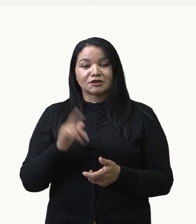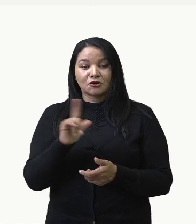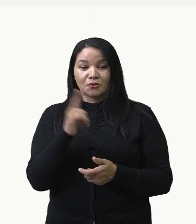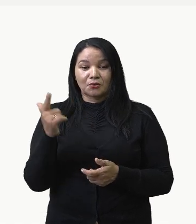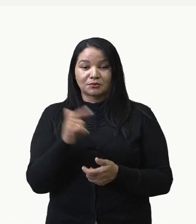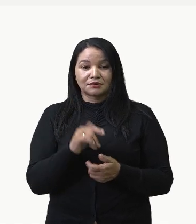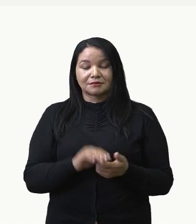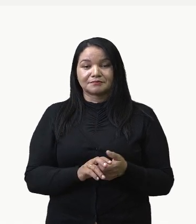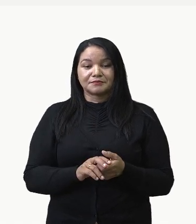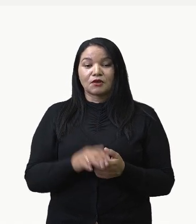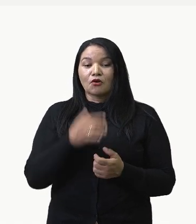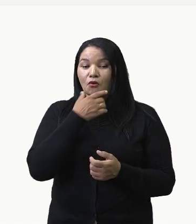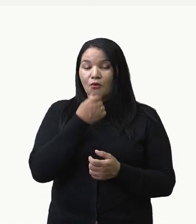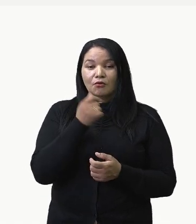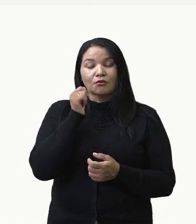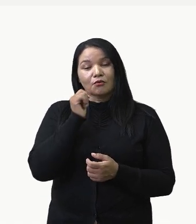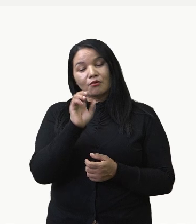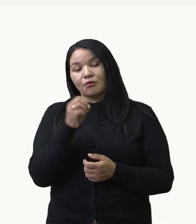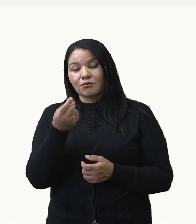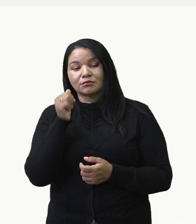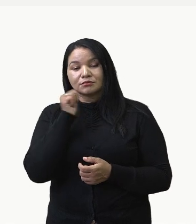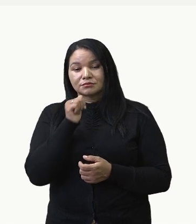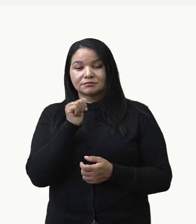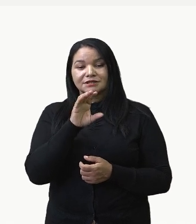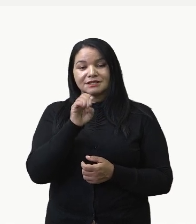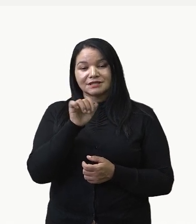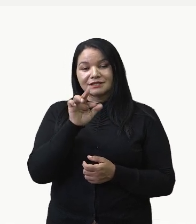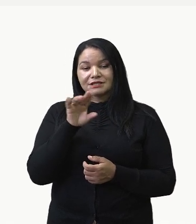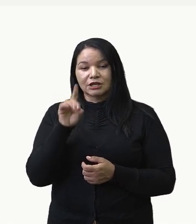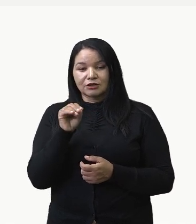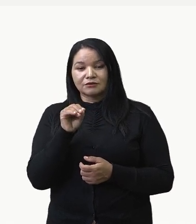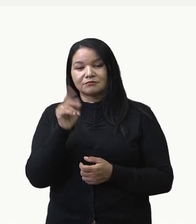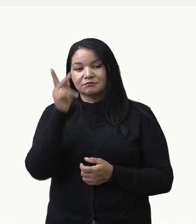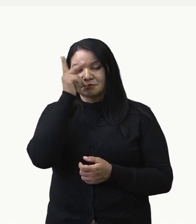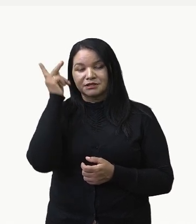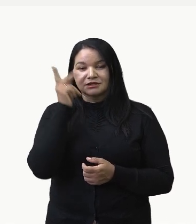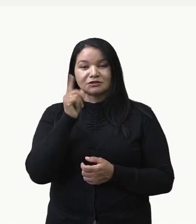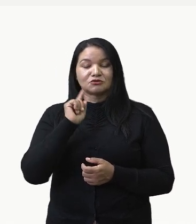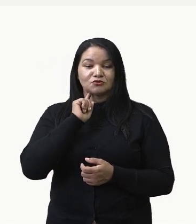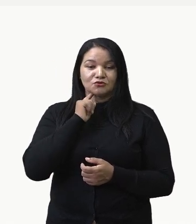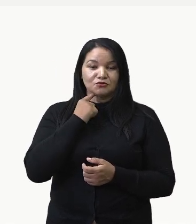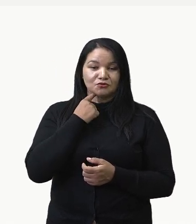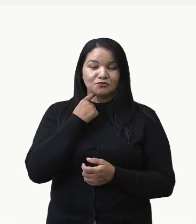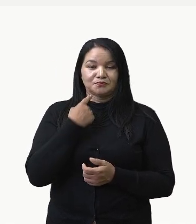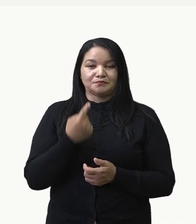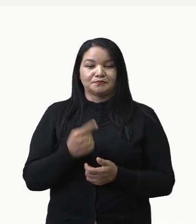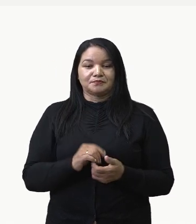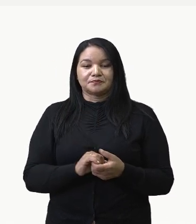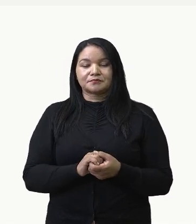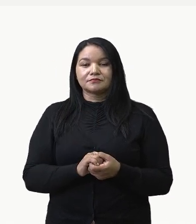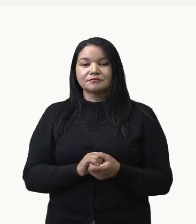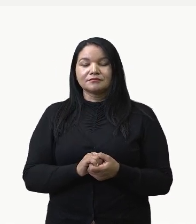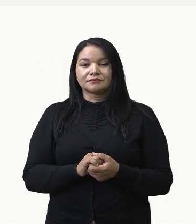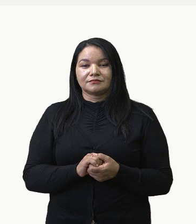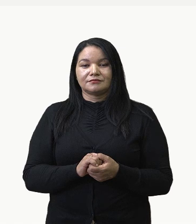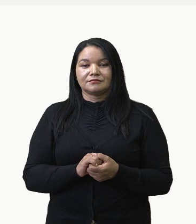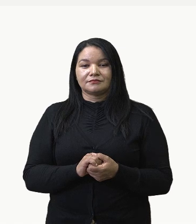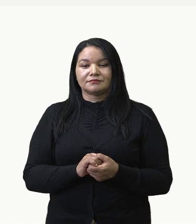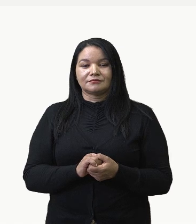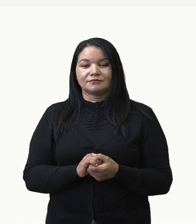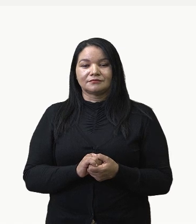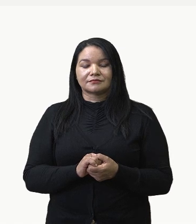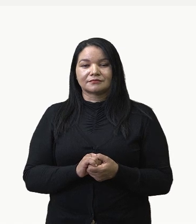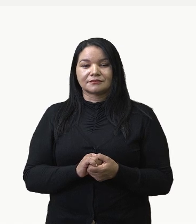la Cerda representa ser uma Persona sucia o que ha coas asquerosas algém